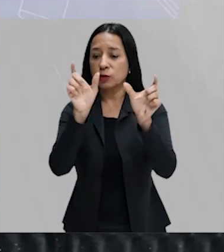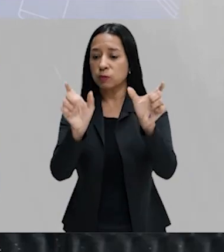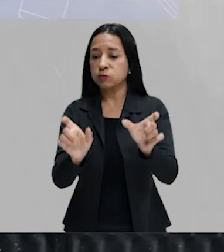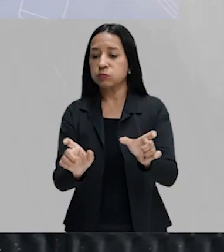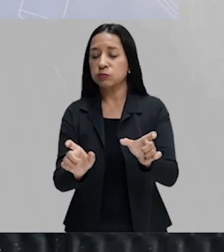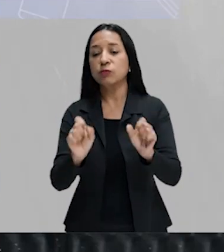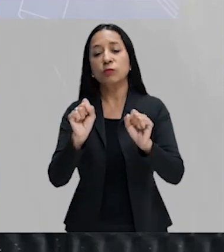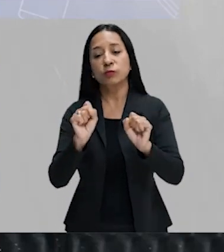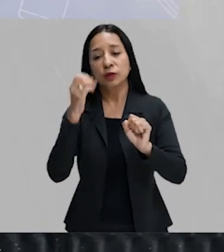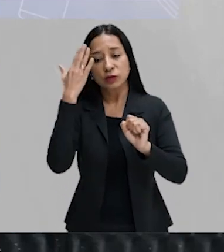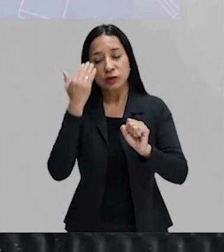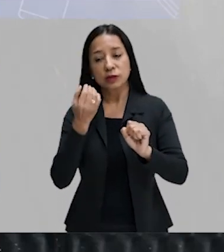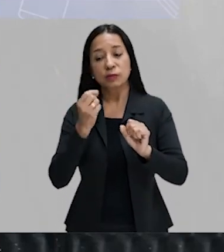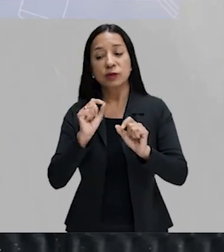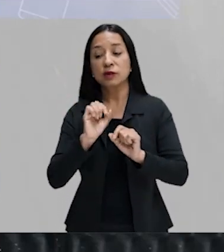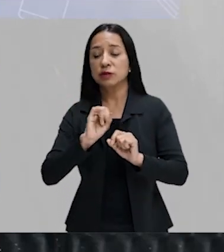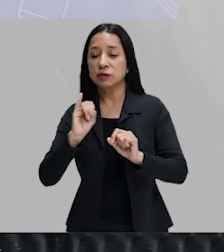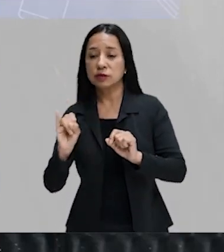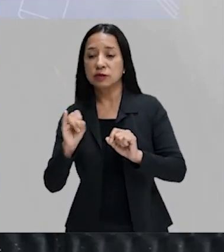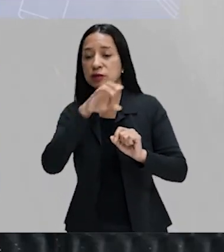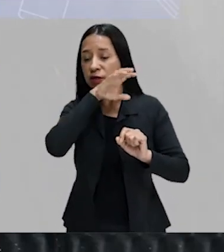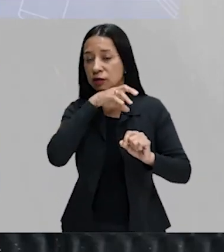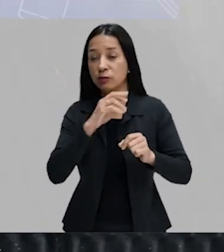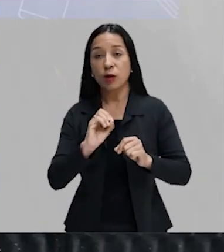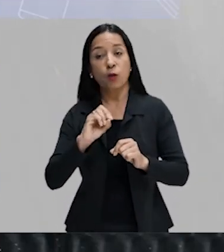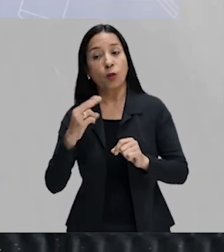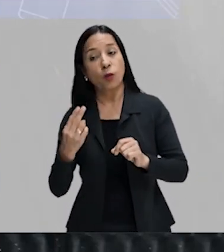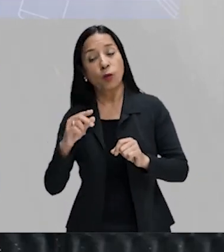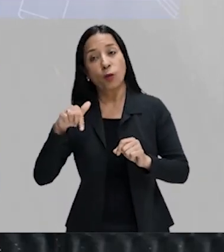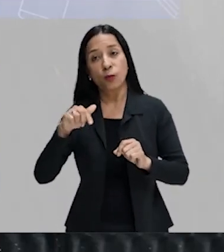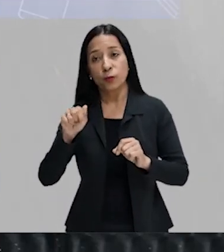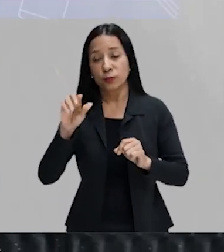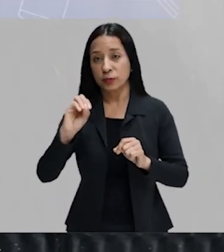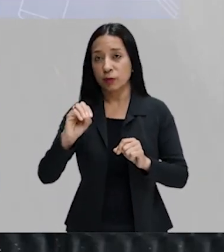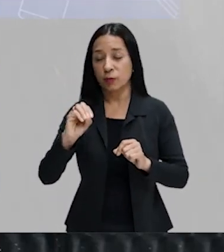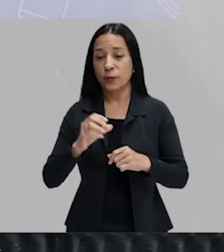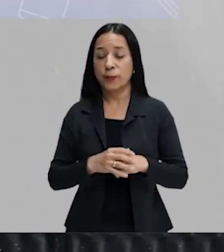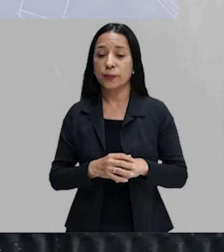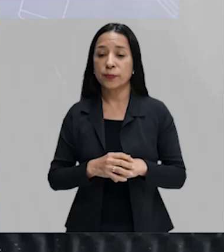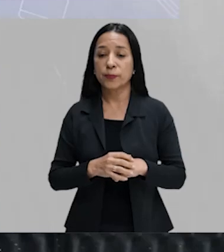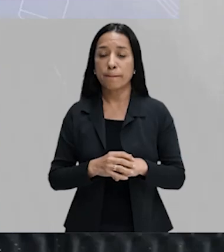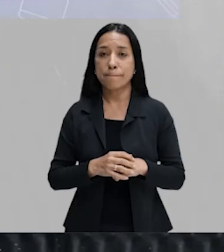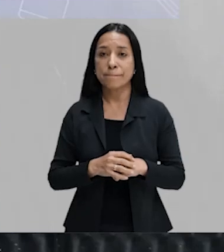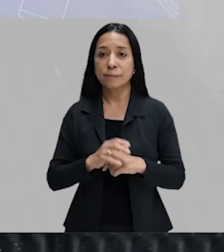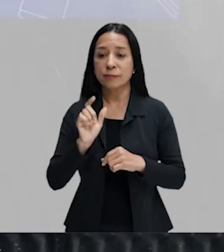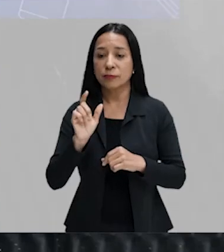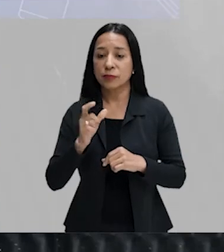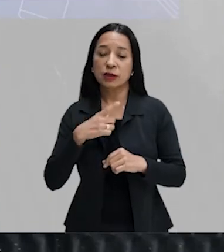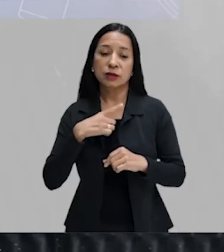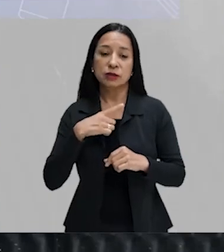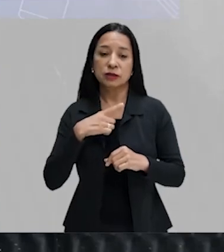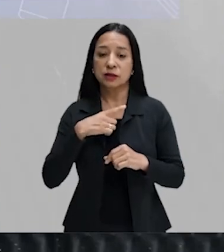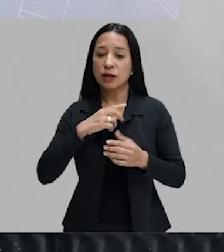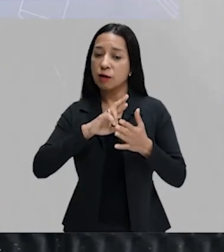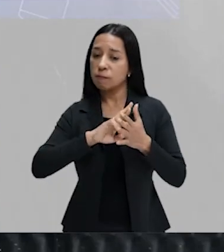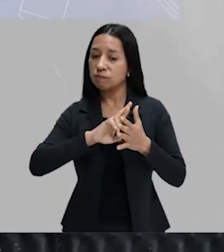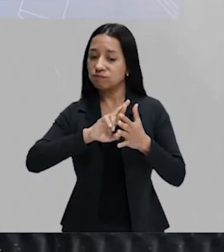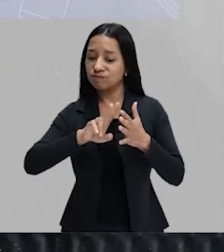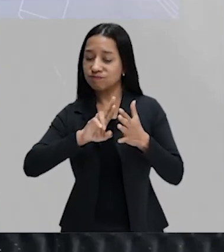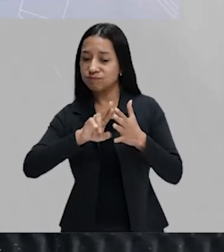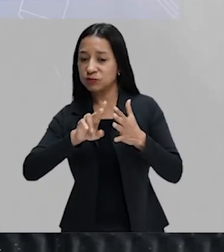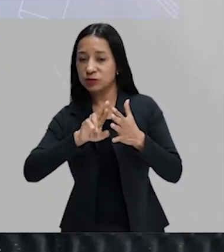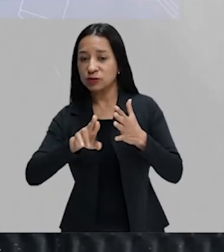vai saber se aquilo é ou não é um animal. Então, esses indivíduos eles possuem grande variedade